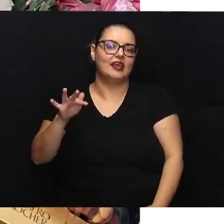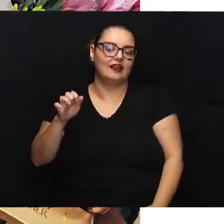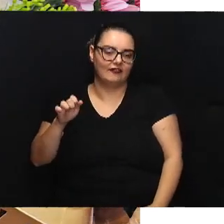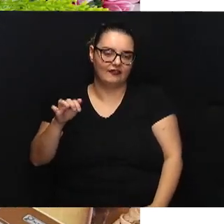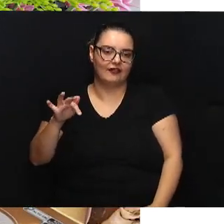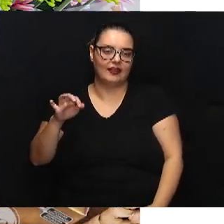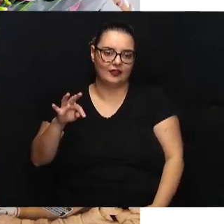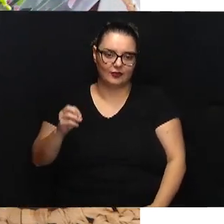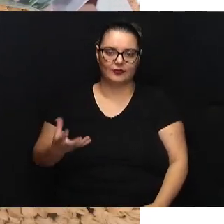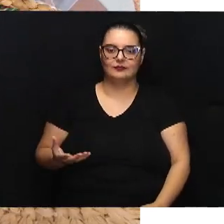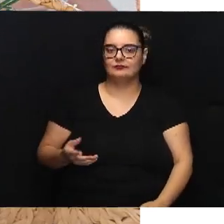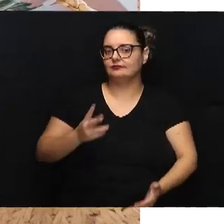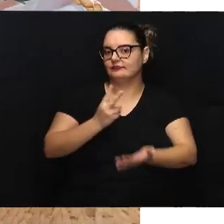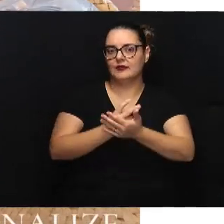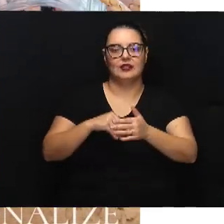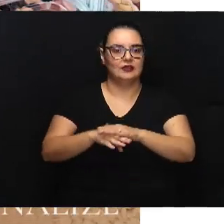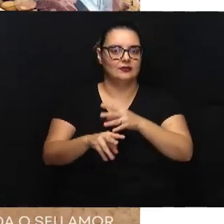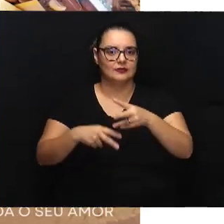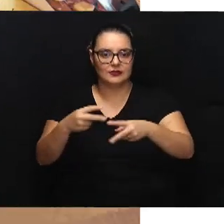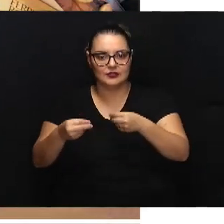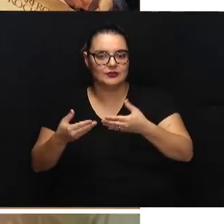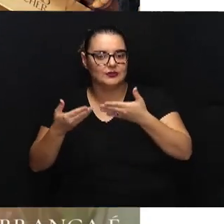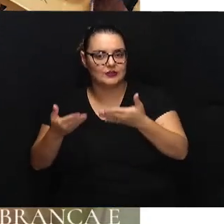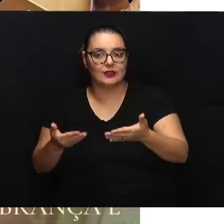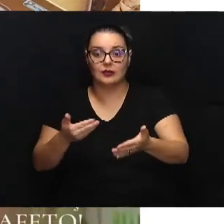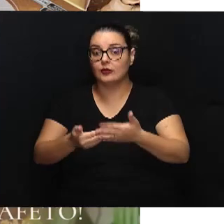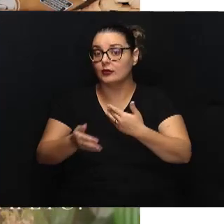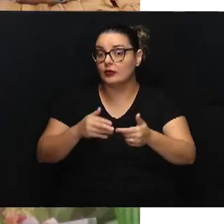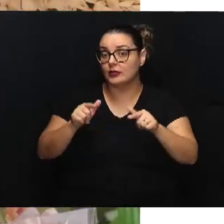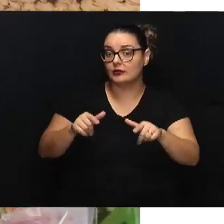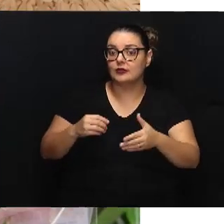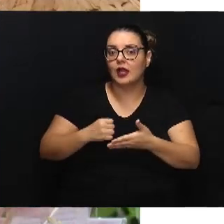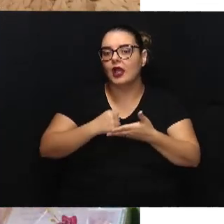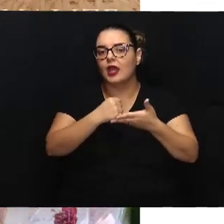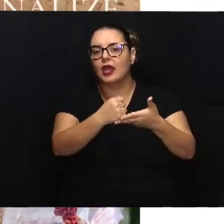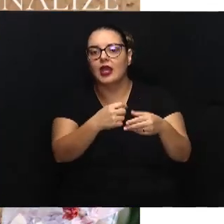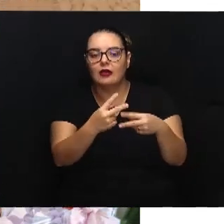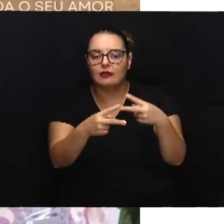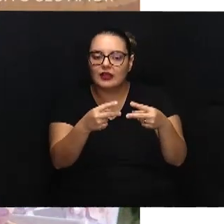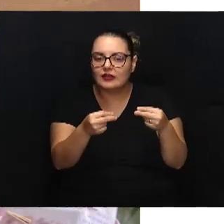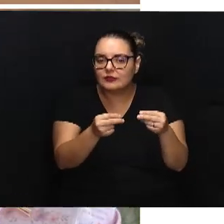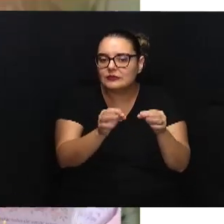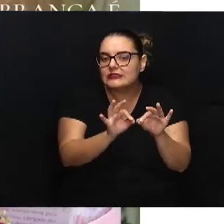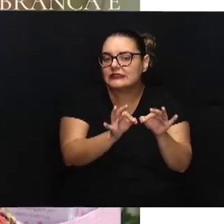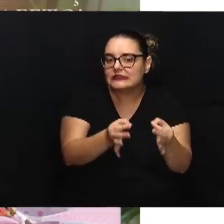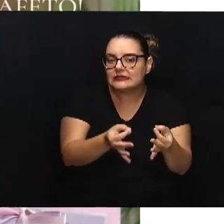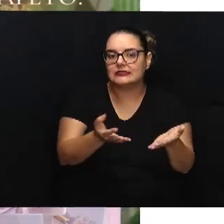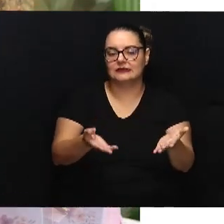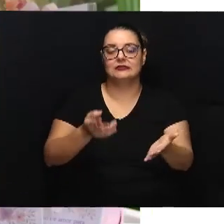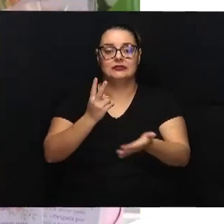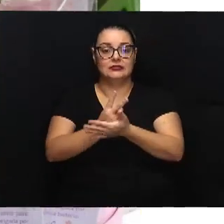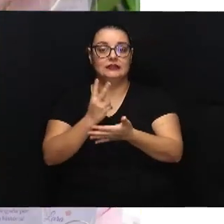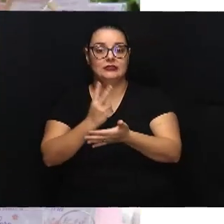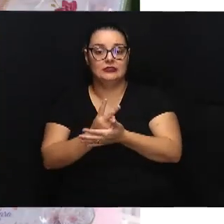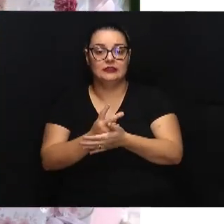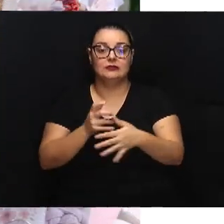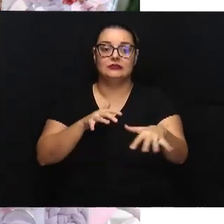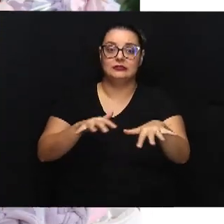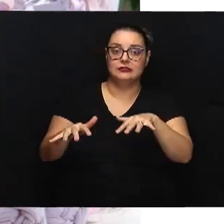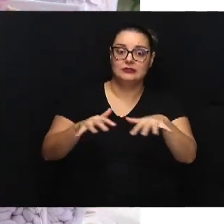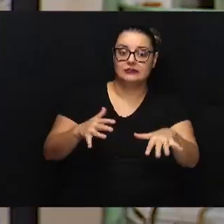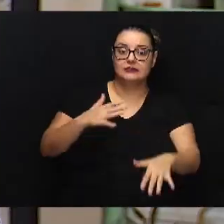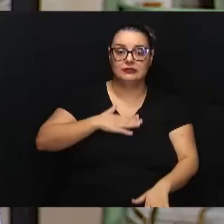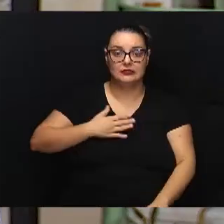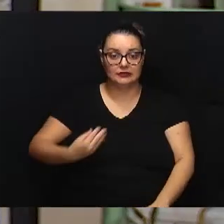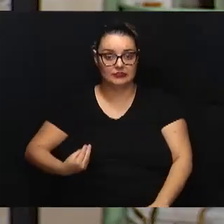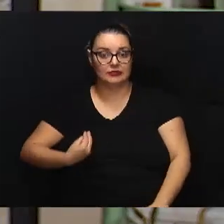presentear, a qualquer lugar que eu vou eu levo uma lembrancinha. Então eu sempre fiz esse movimento na minha vida e eu falei,